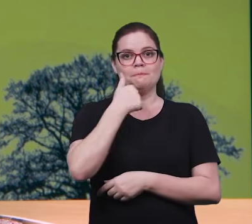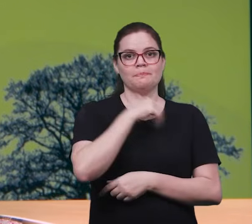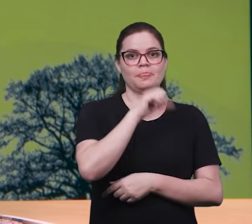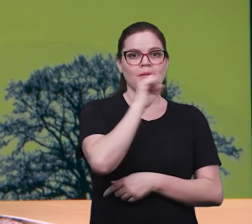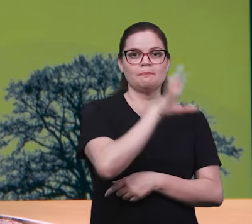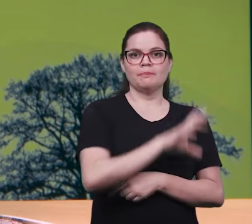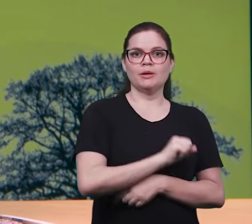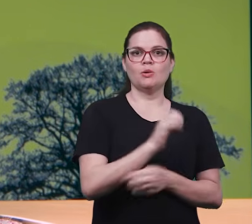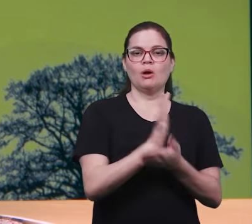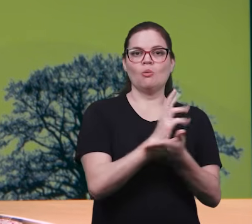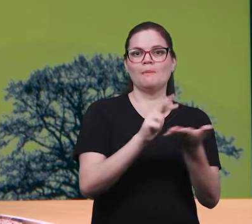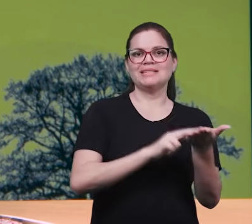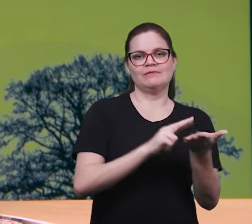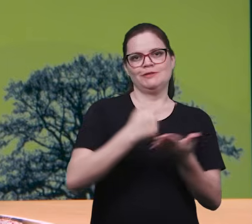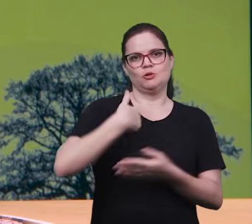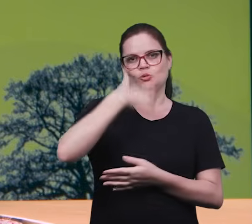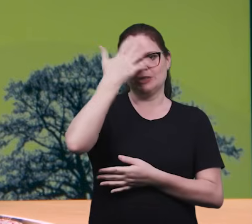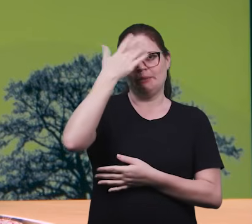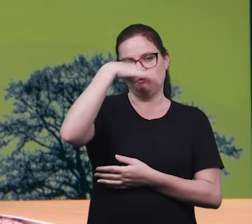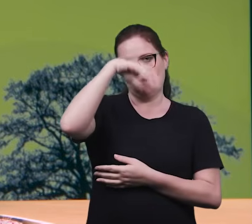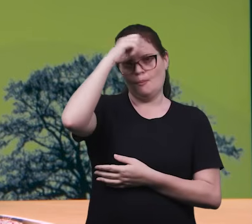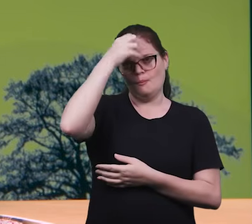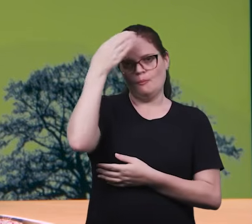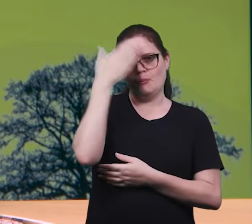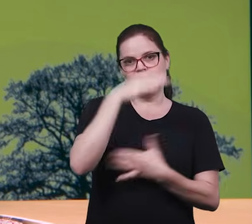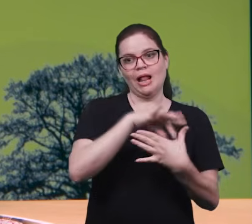alguns exemplares para ele. E assim que ele